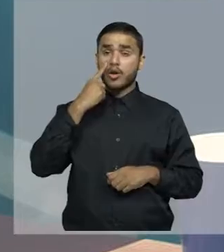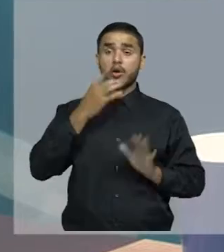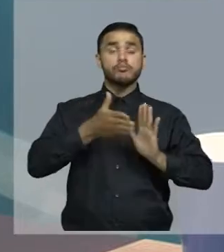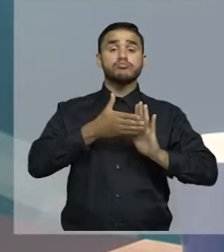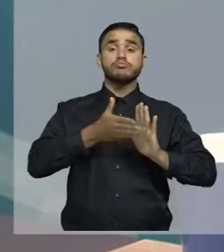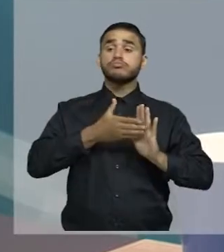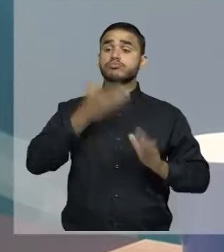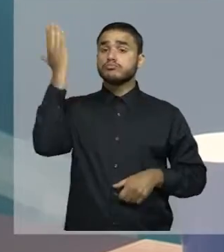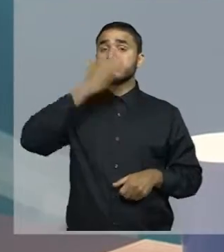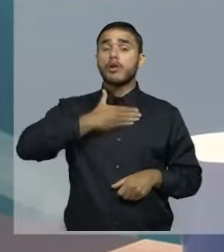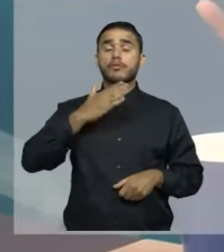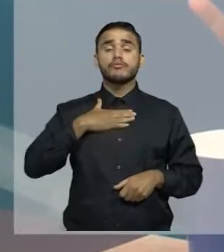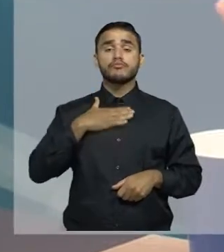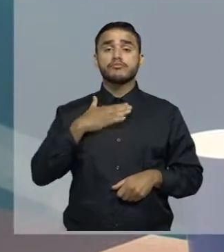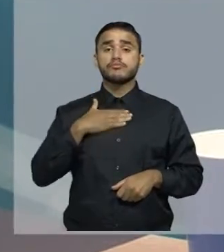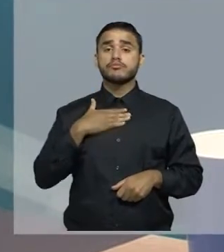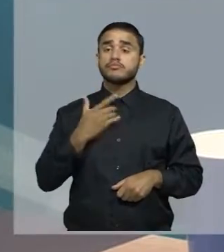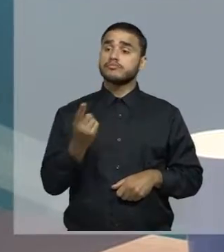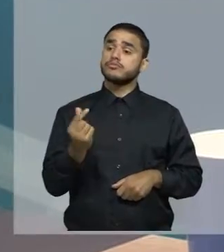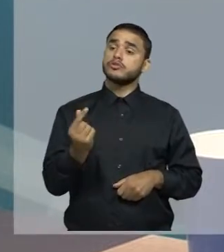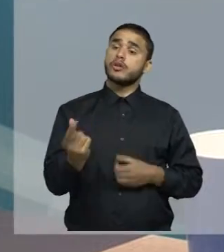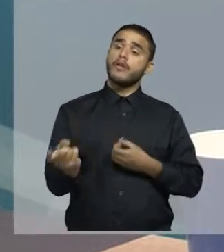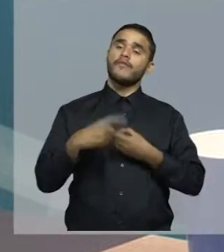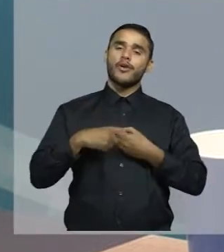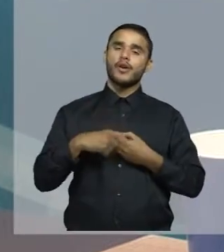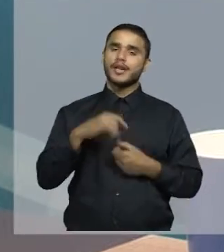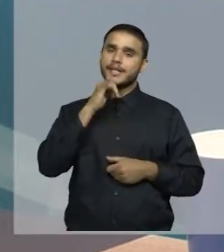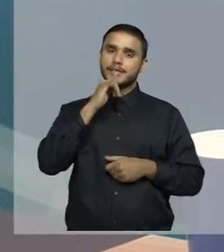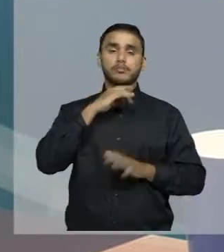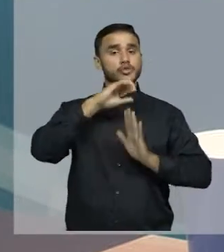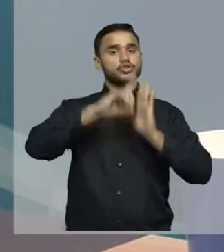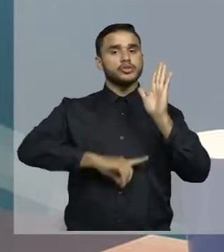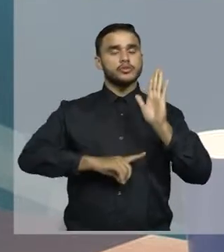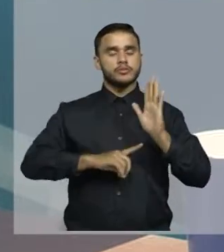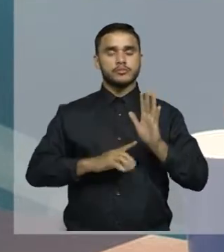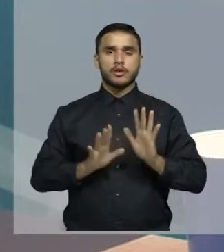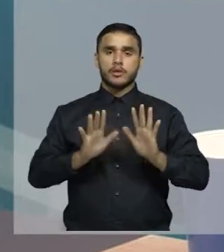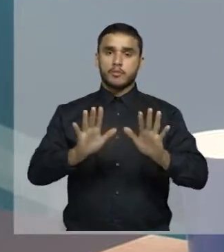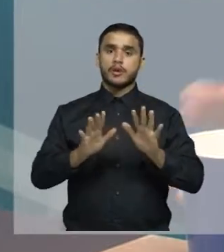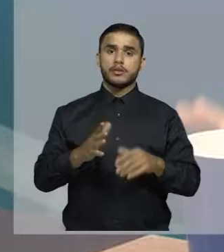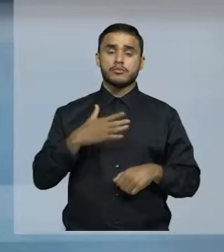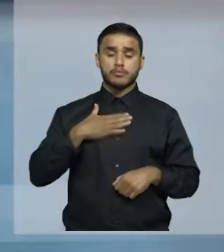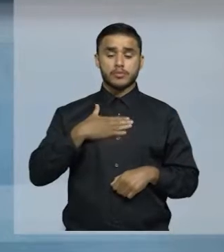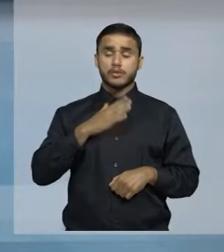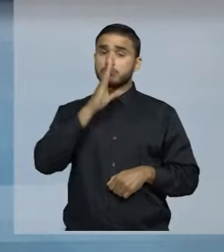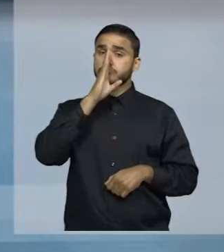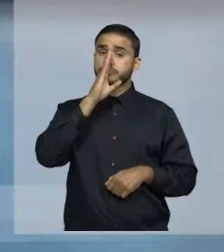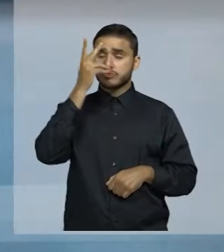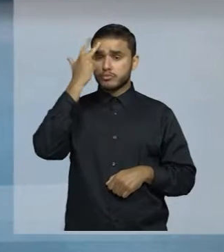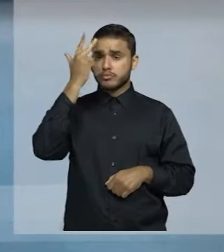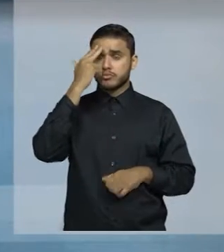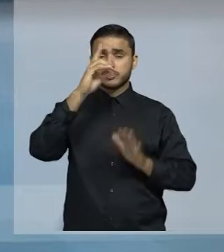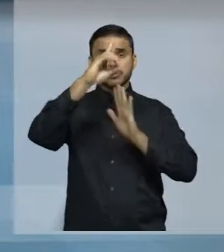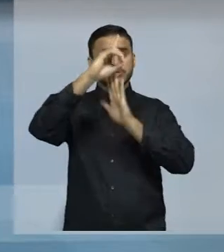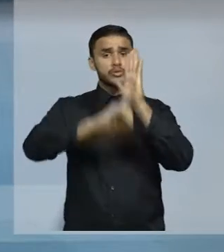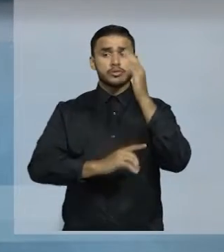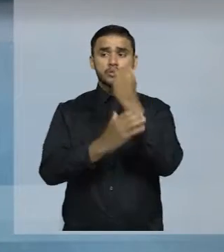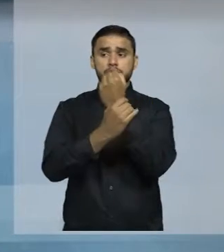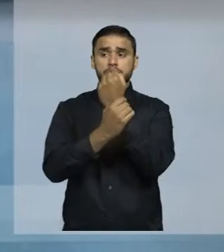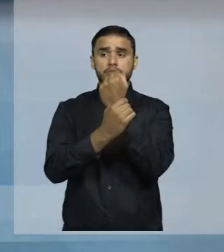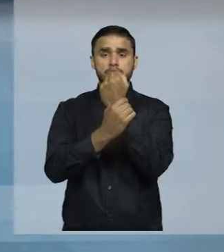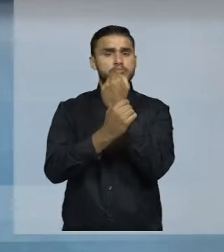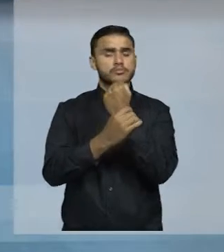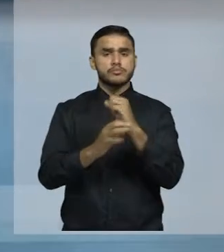por alguma coisa eu lhe devo R$100. Outra coisa são os direitos que a pessoa tem sem ter feito nada. Porque são aquilianos,